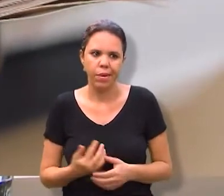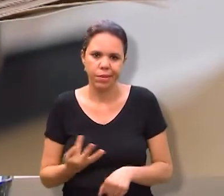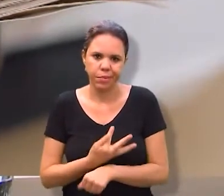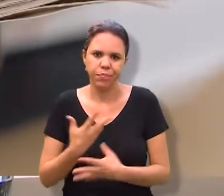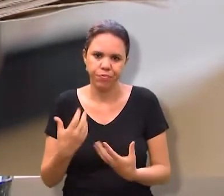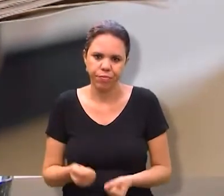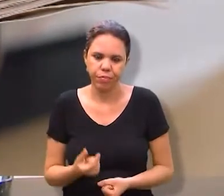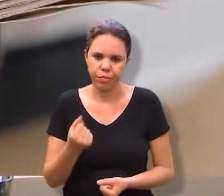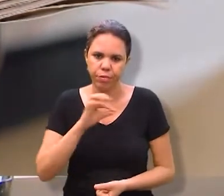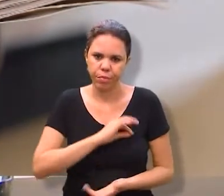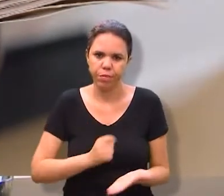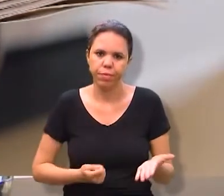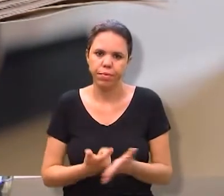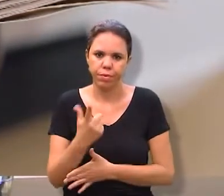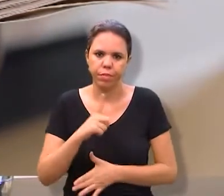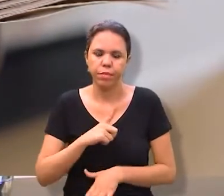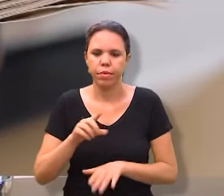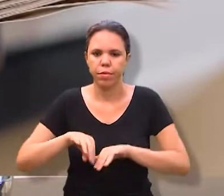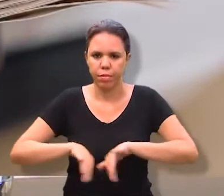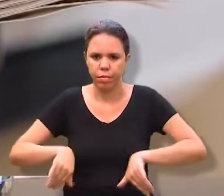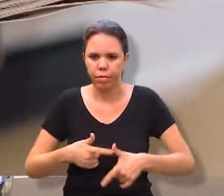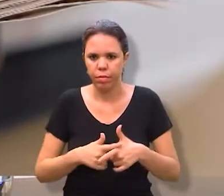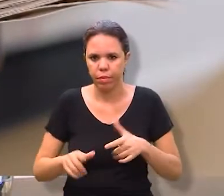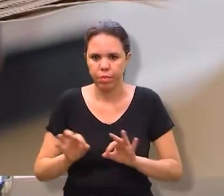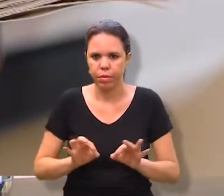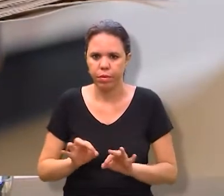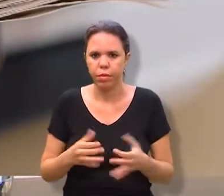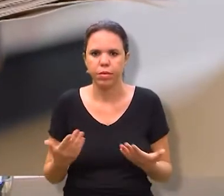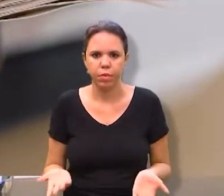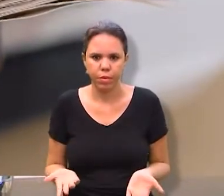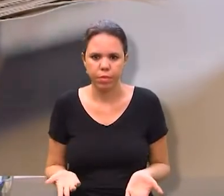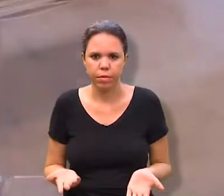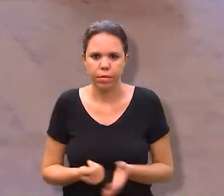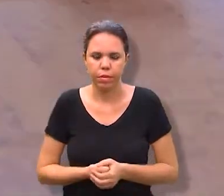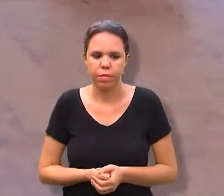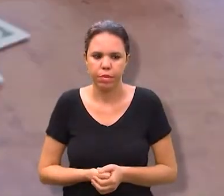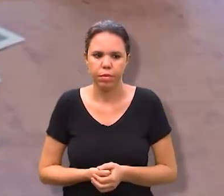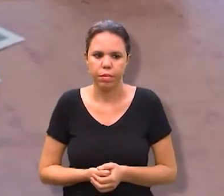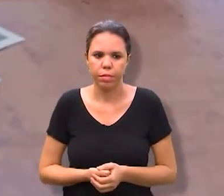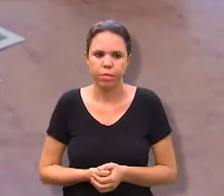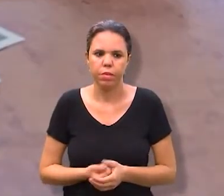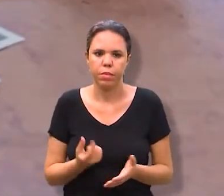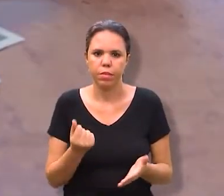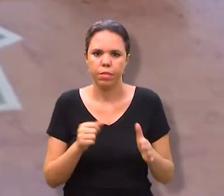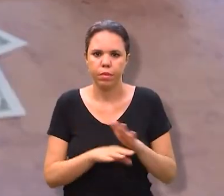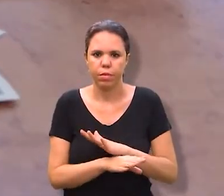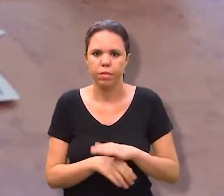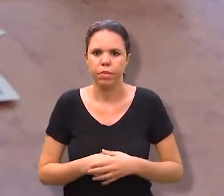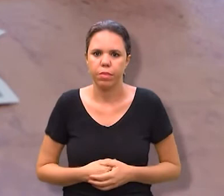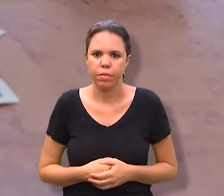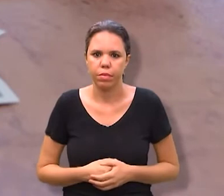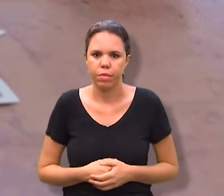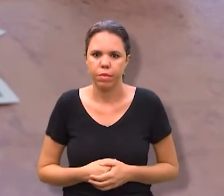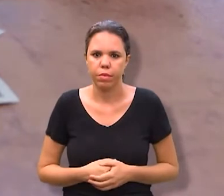ser suportado pela sua receita. E tem uma divisão nesse planejamento? Tanto eu vou poupar